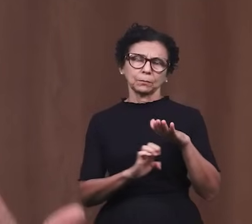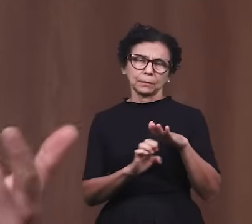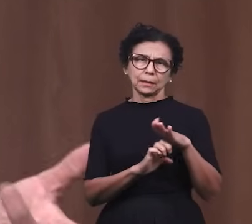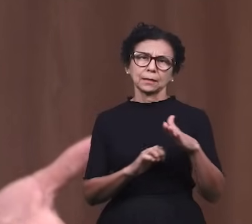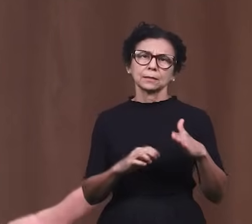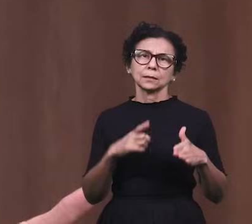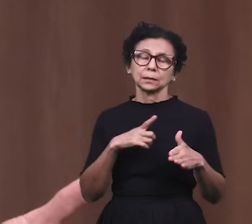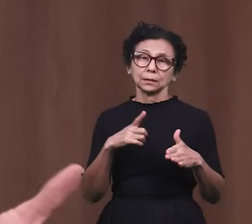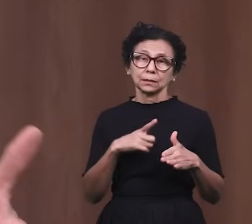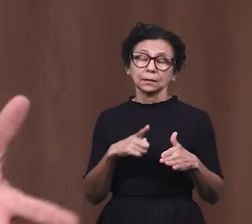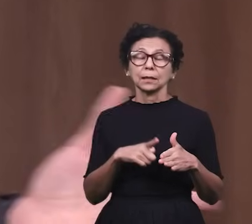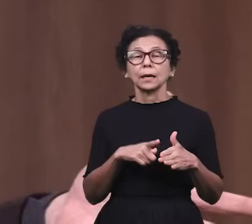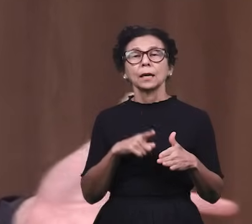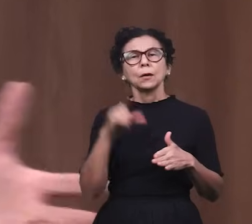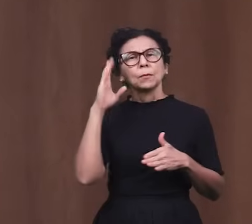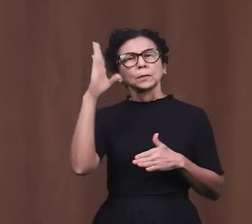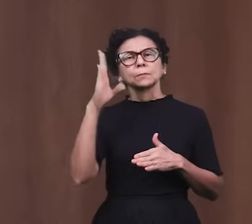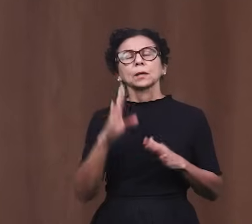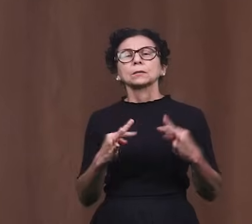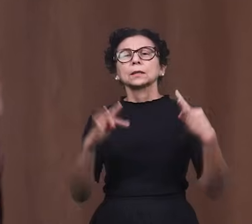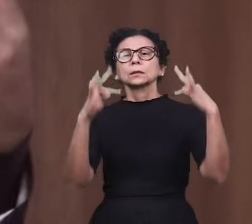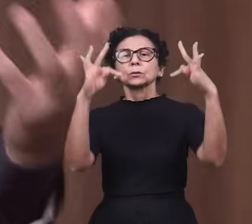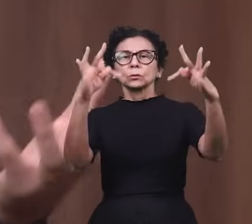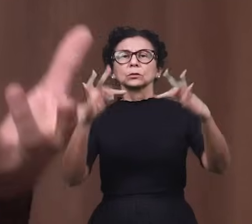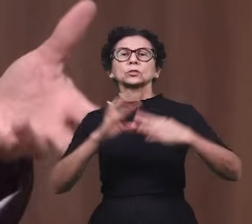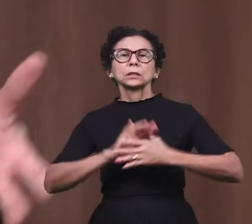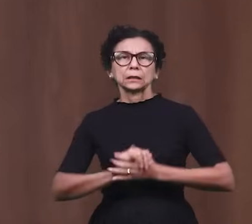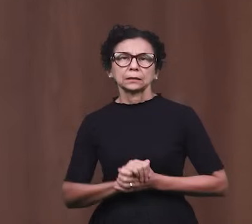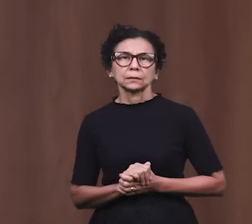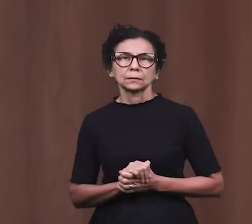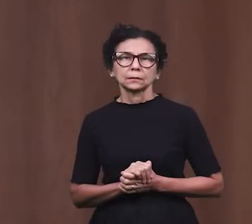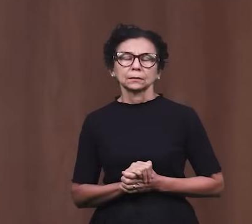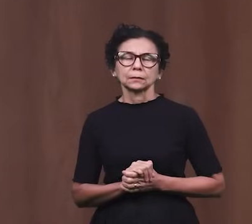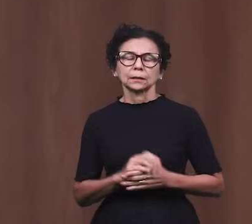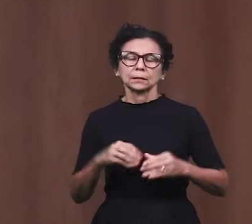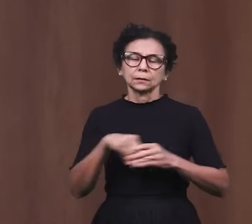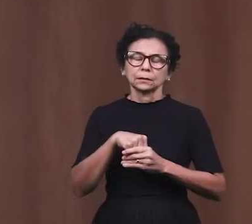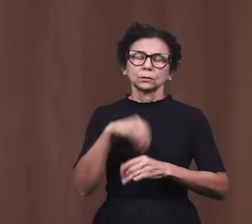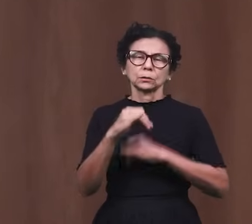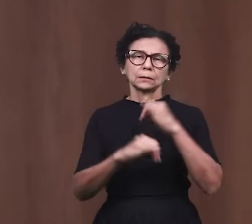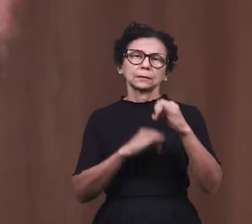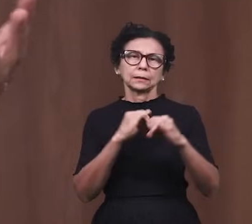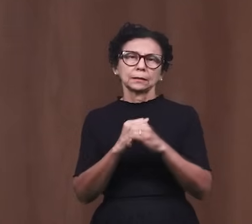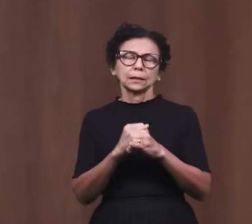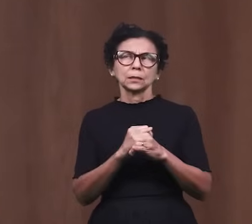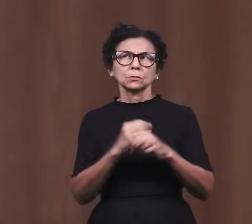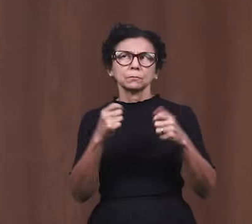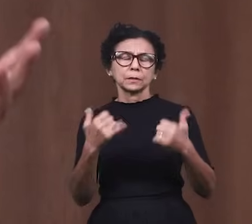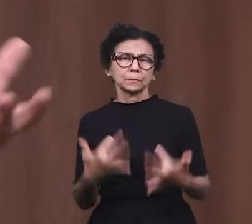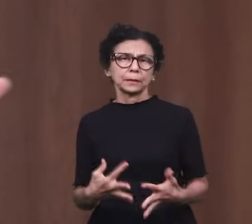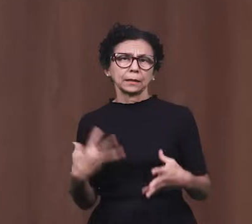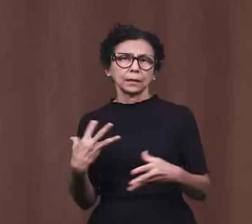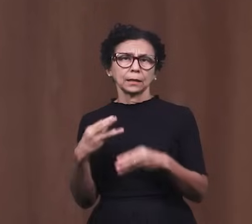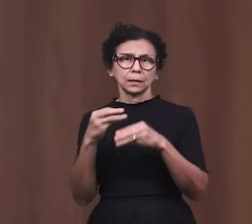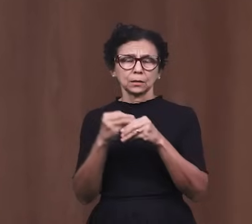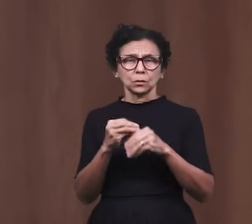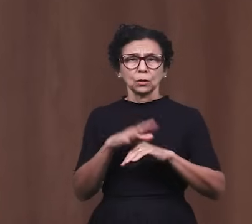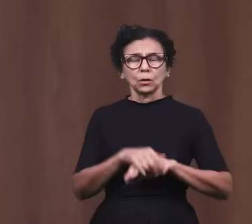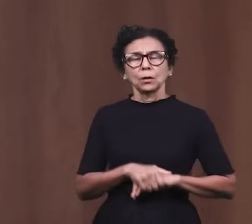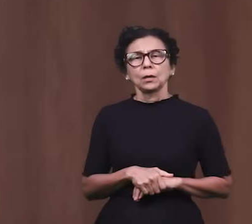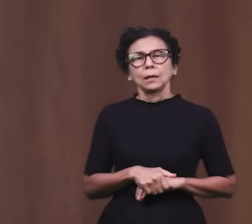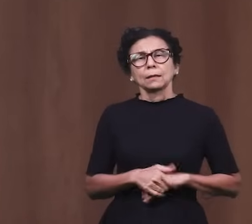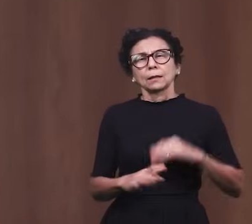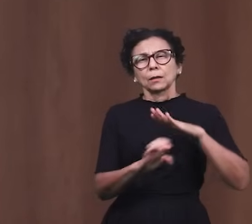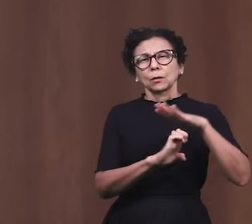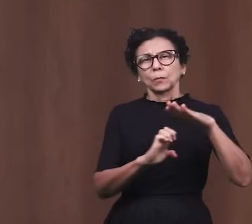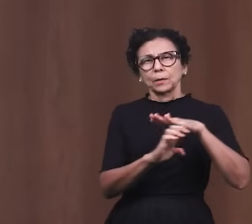por exemplo, a blockchain, que é a principal tecnologia que embasa os criptoativos. E que basicamente, falando de forma bem simples para que todos entendam,